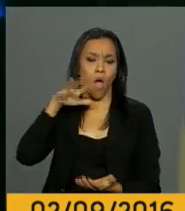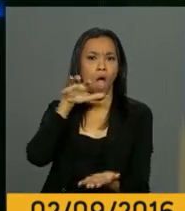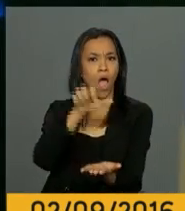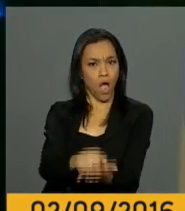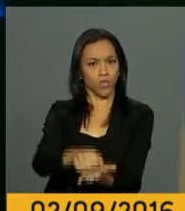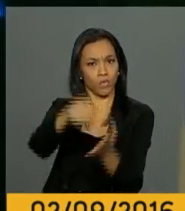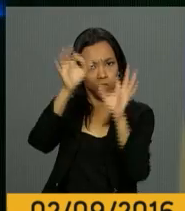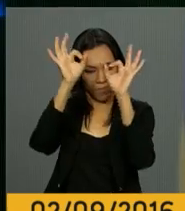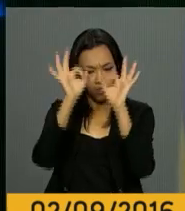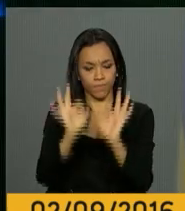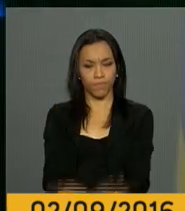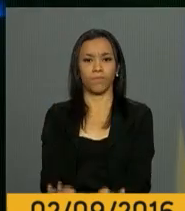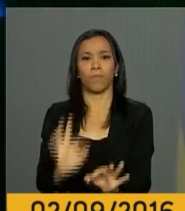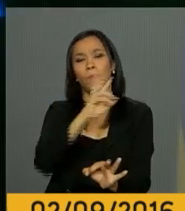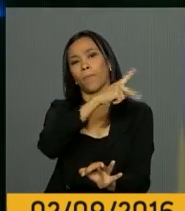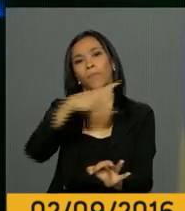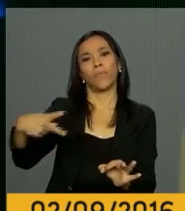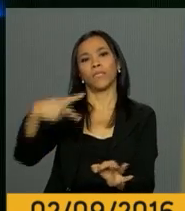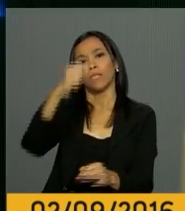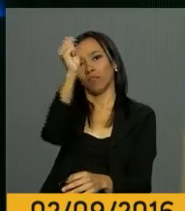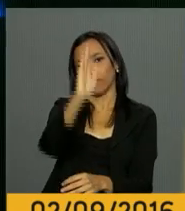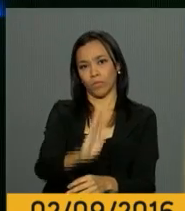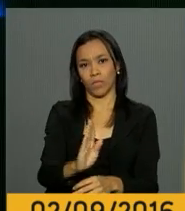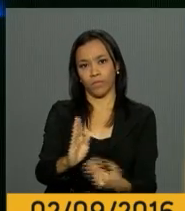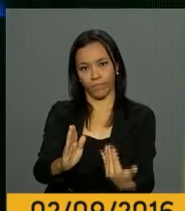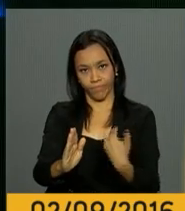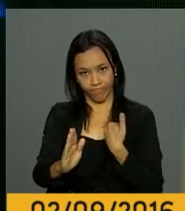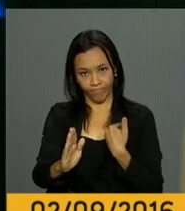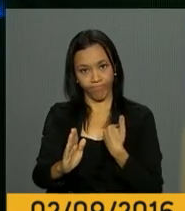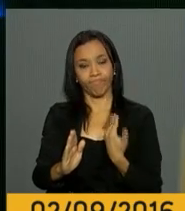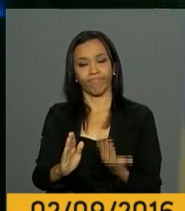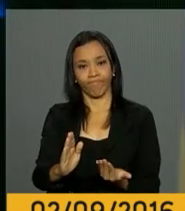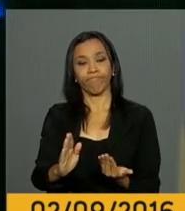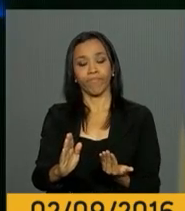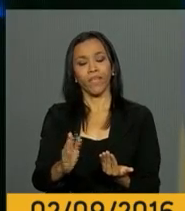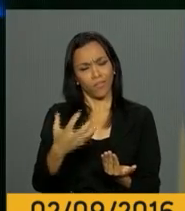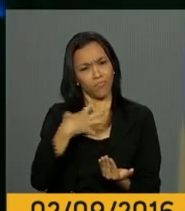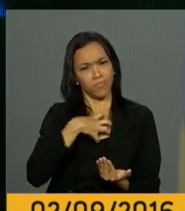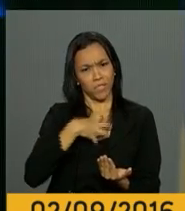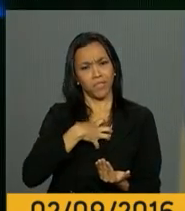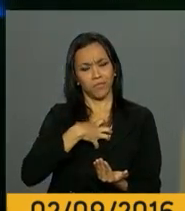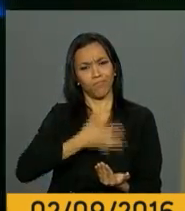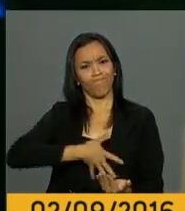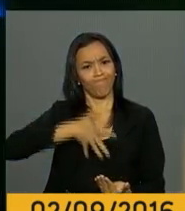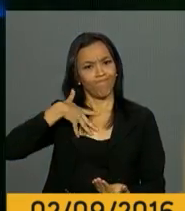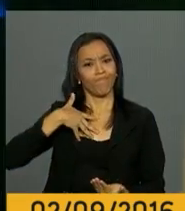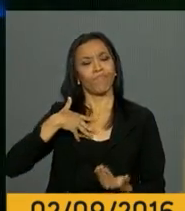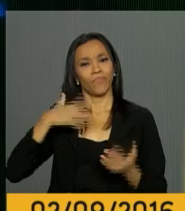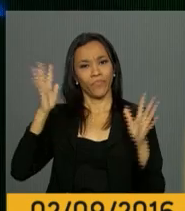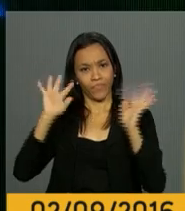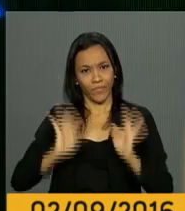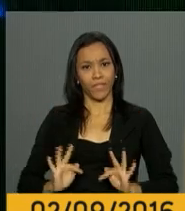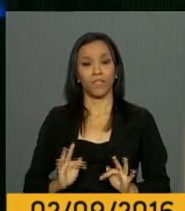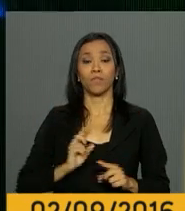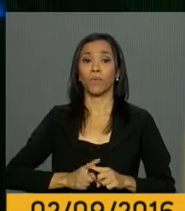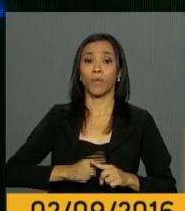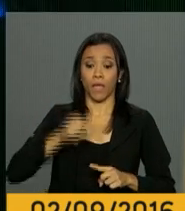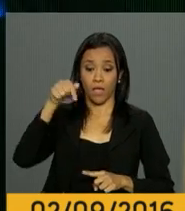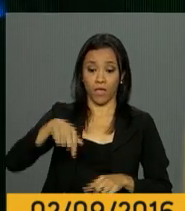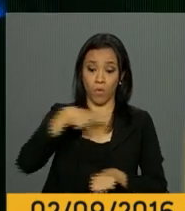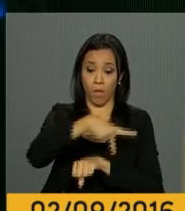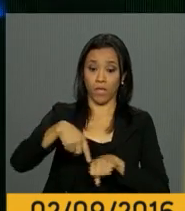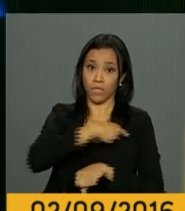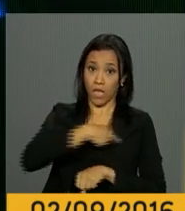definitivo a presidência do Brasil. E fico muito feliz por isto, porque a China